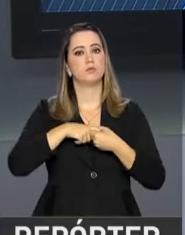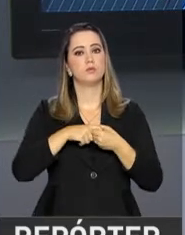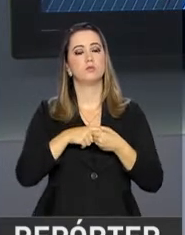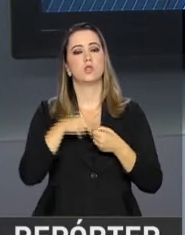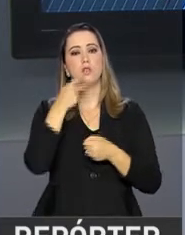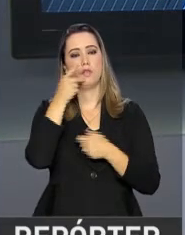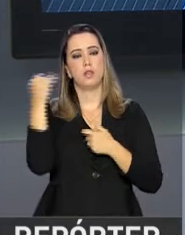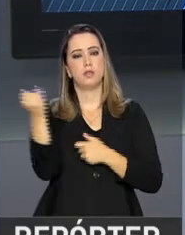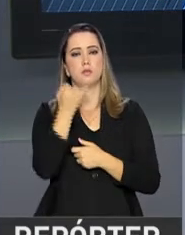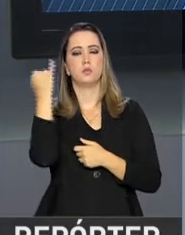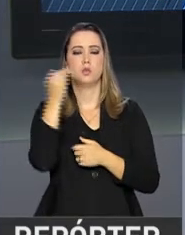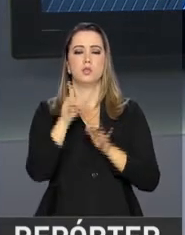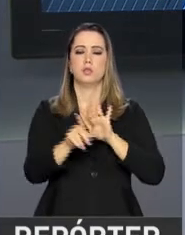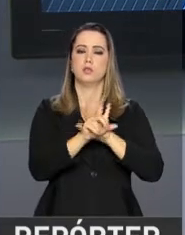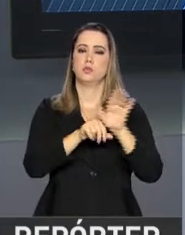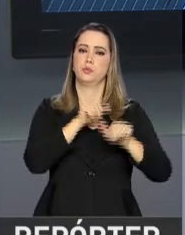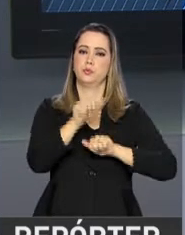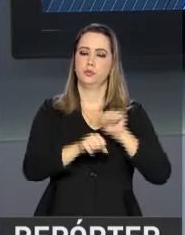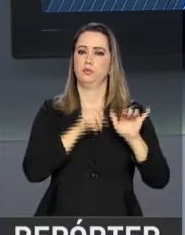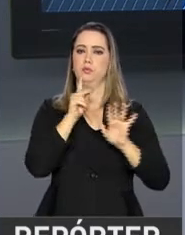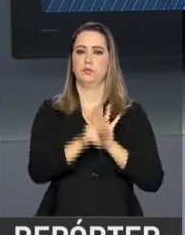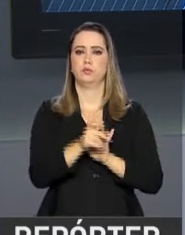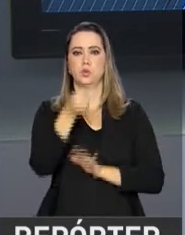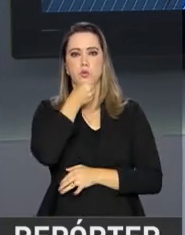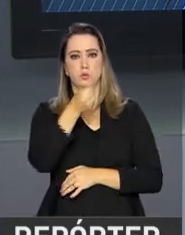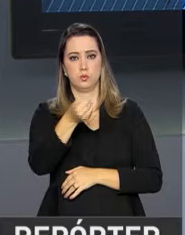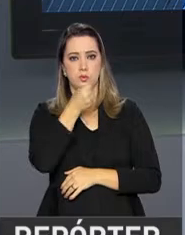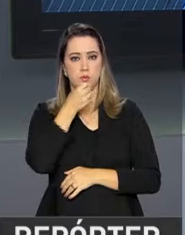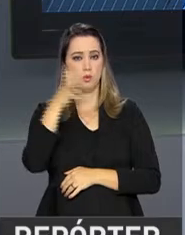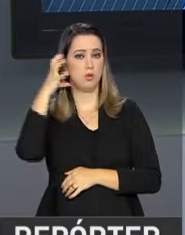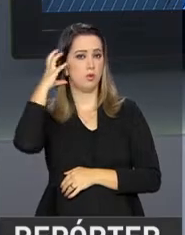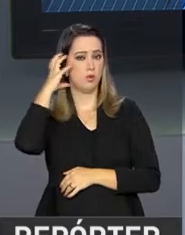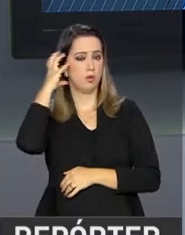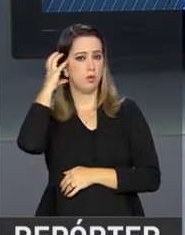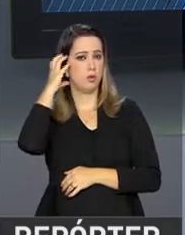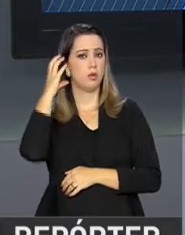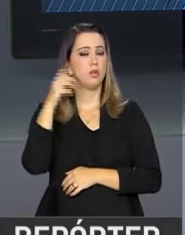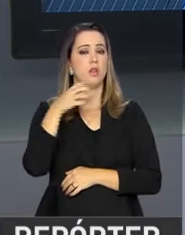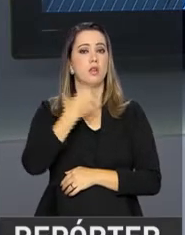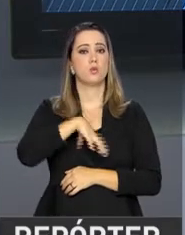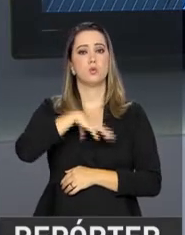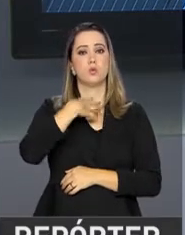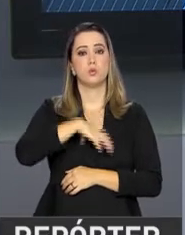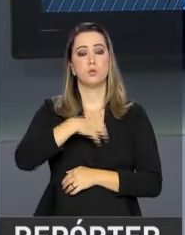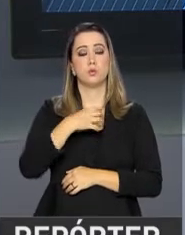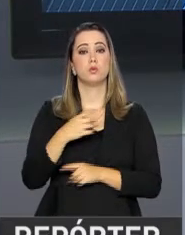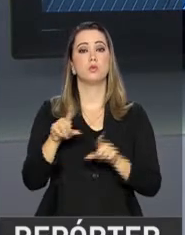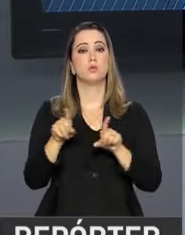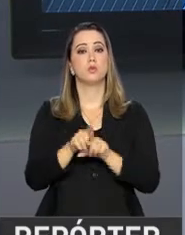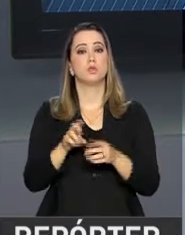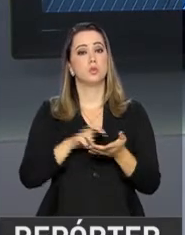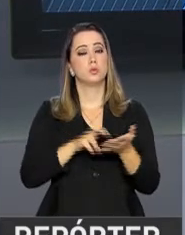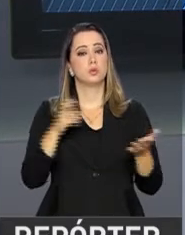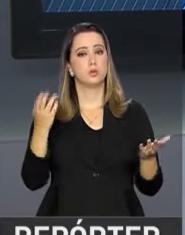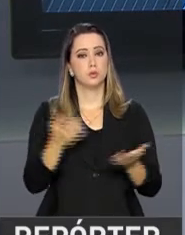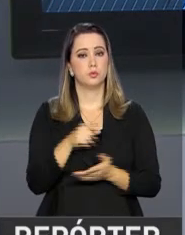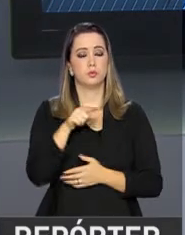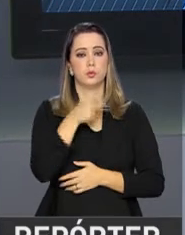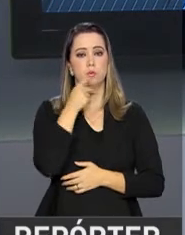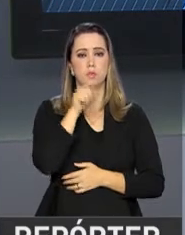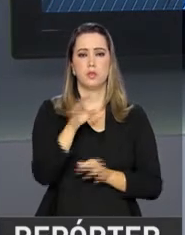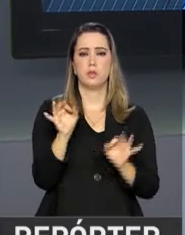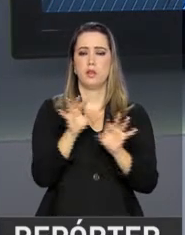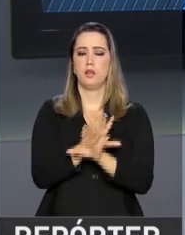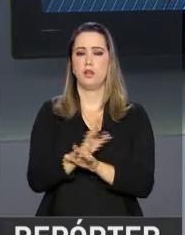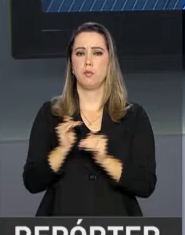voltou a defender a reforma da Previdência durante uma entrevista à Rádio Metrópole de Salvador, na Bahia, na manhã de hoje. Temer disse que ela